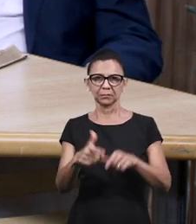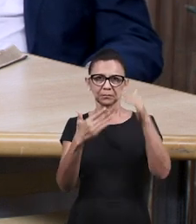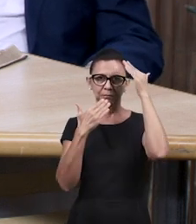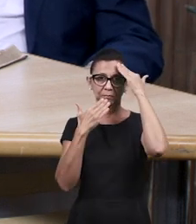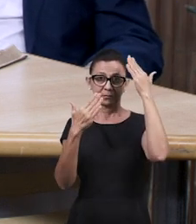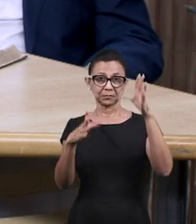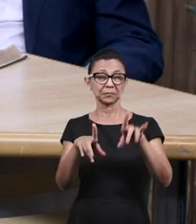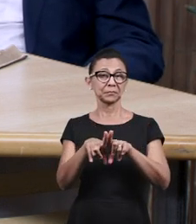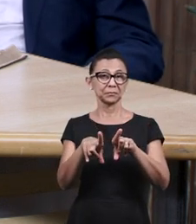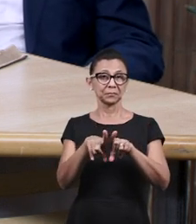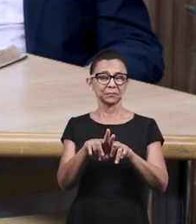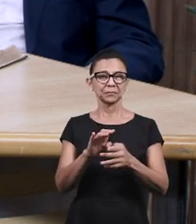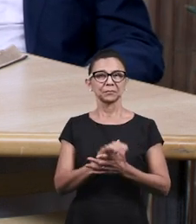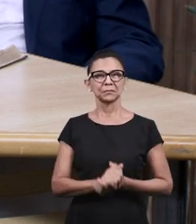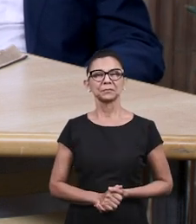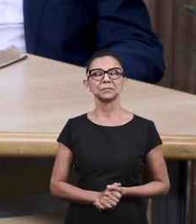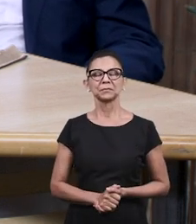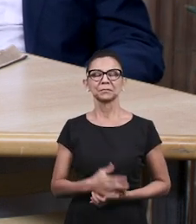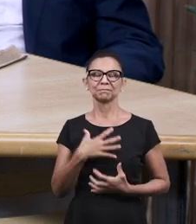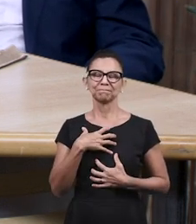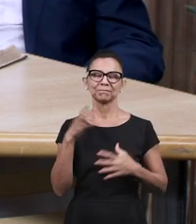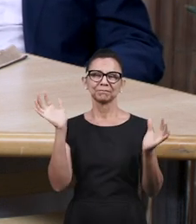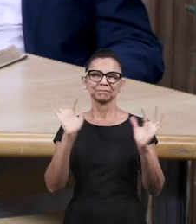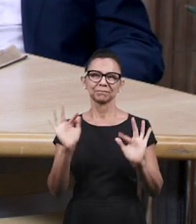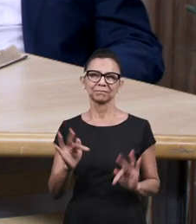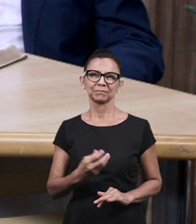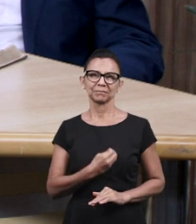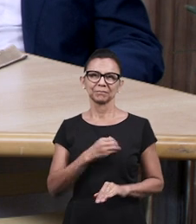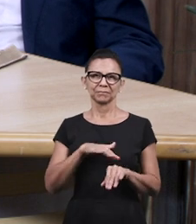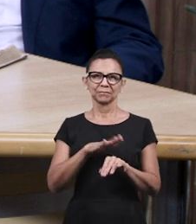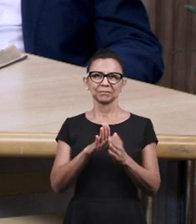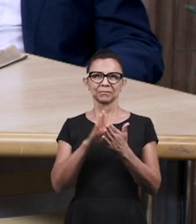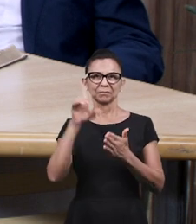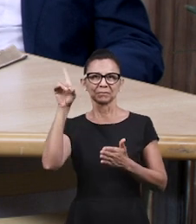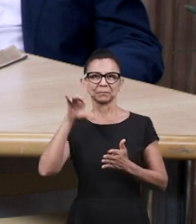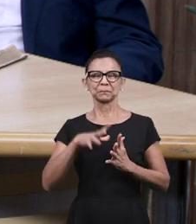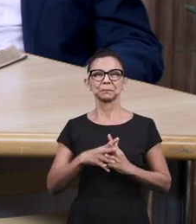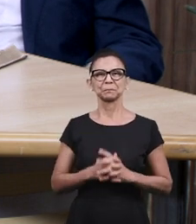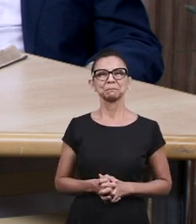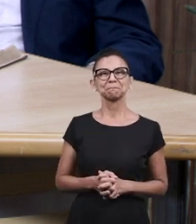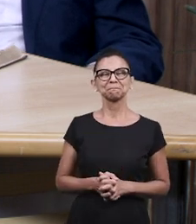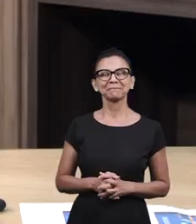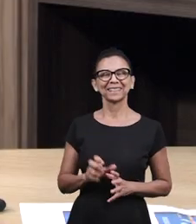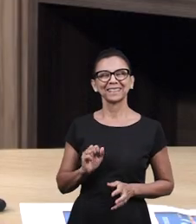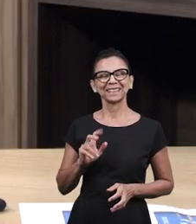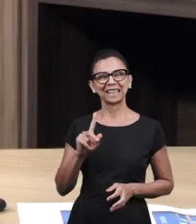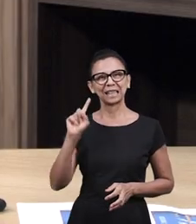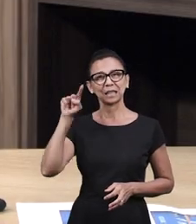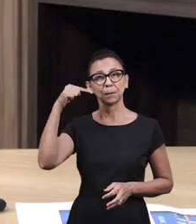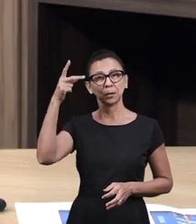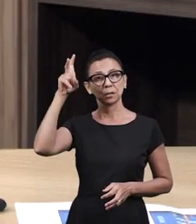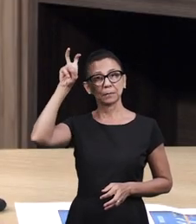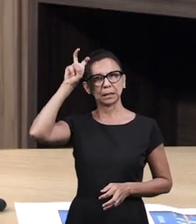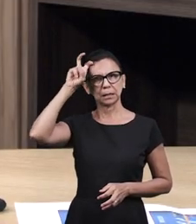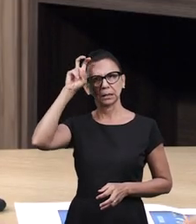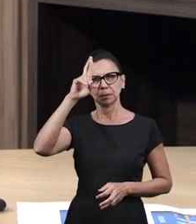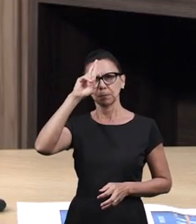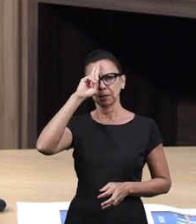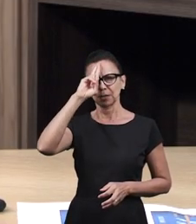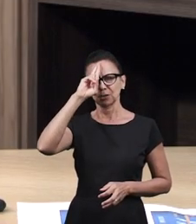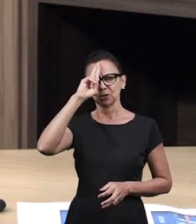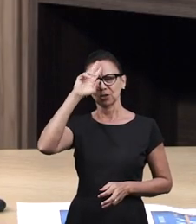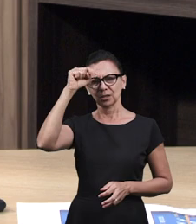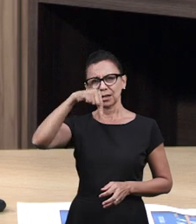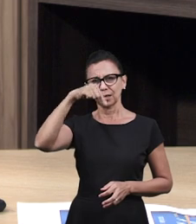vez. Amém. Agradeço também. Feliz em estar participando aqui dessas conversas bíblicas. Muito bem, aguardo você na próxima